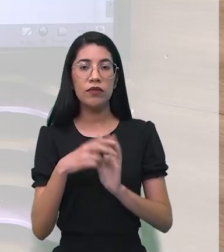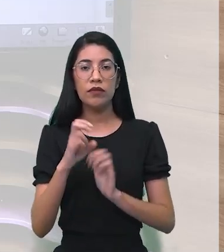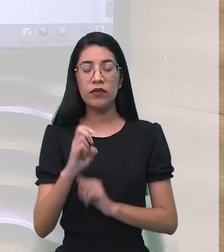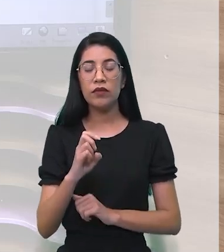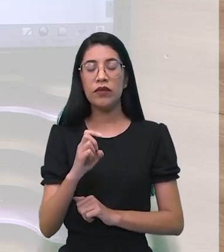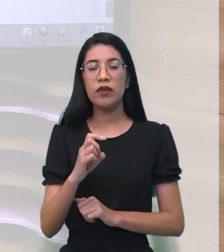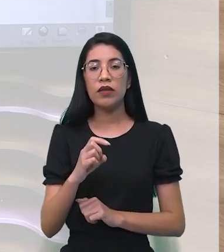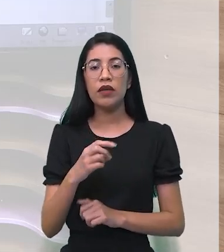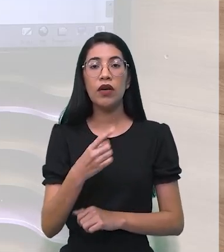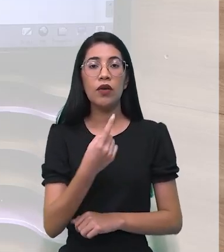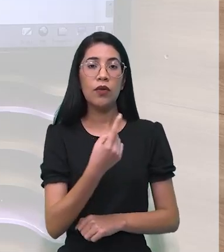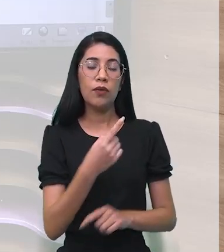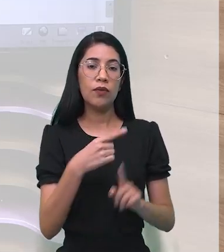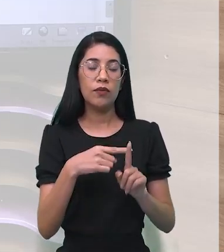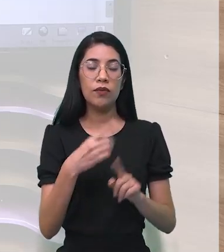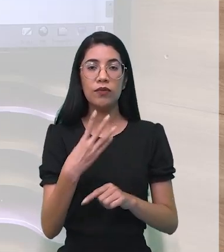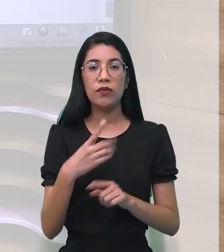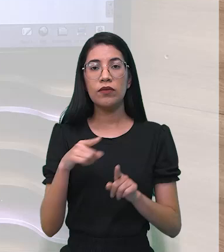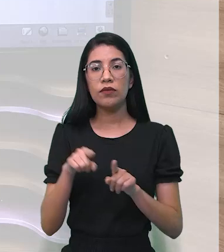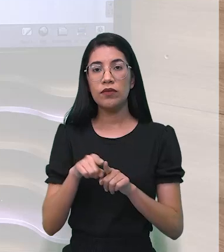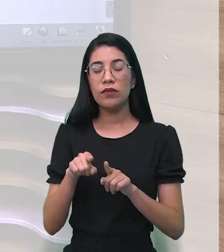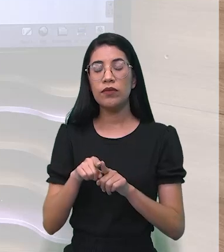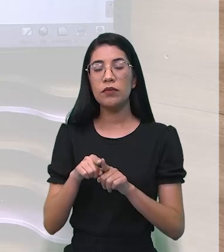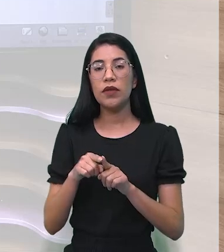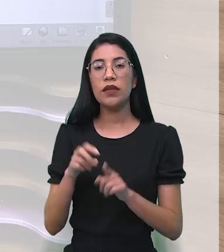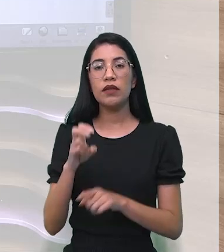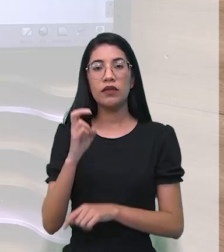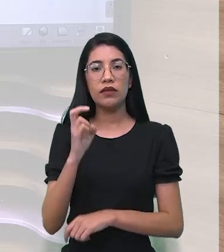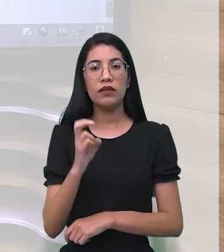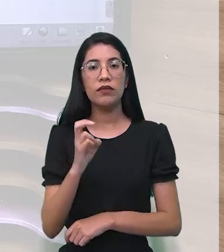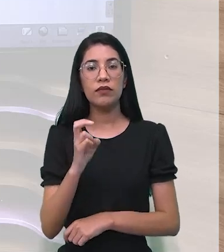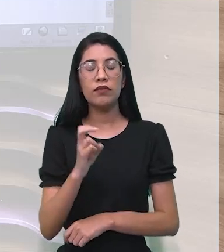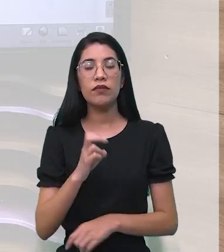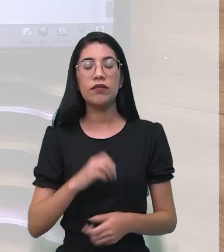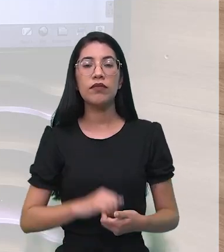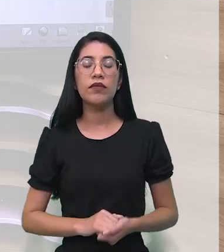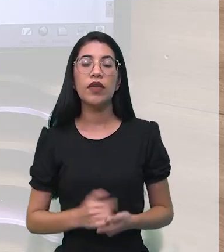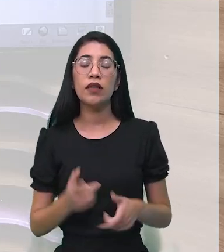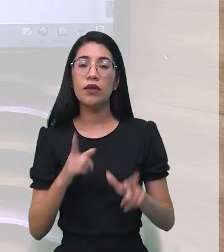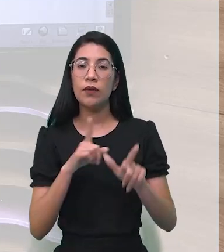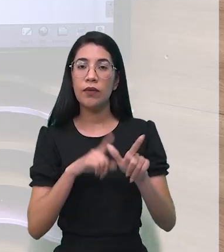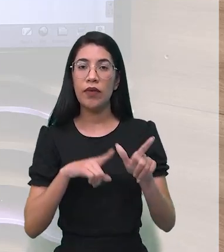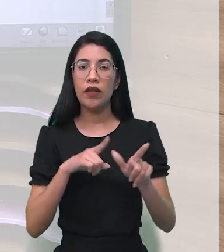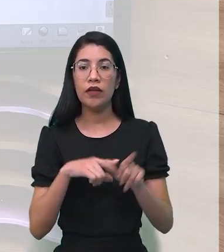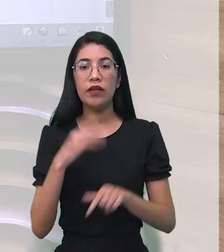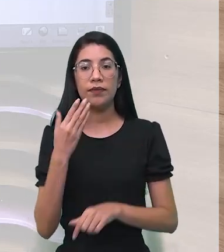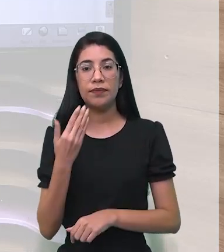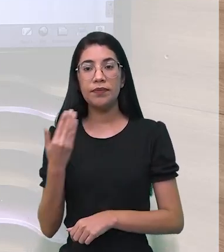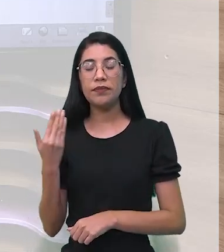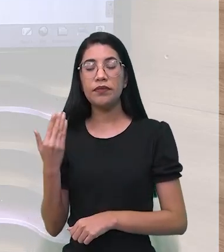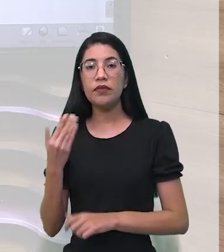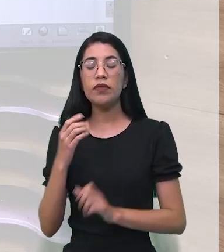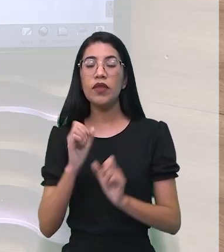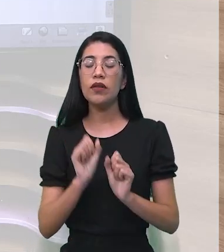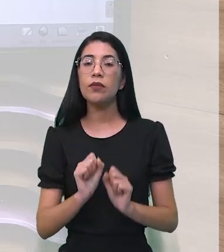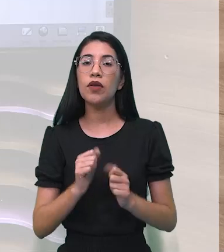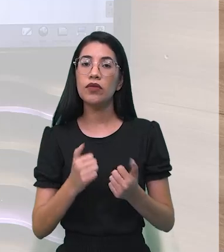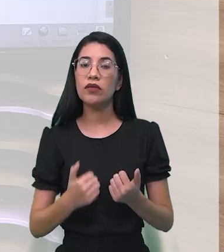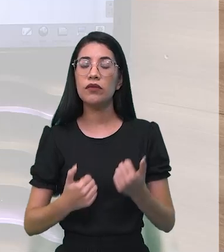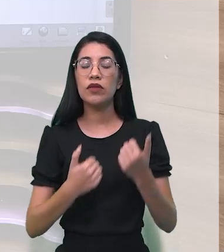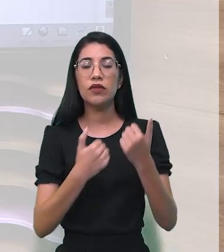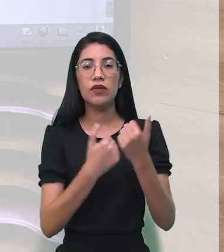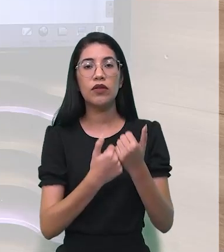4 também é igual a 5, tá? Então, essas letras aqui, elas podem